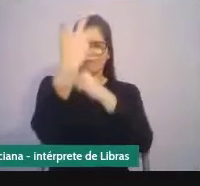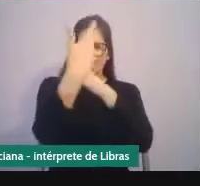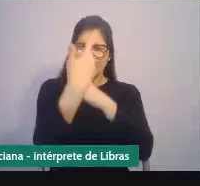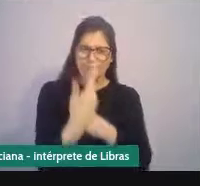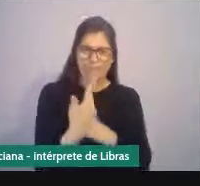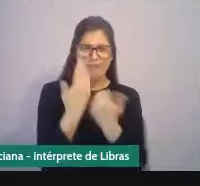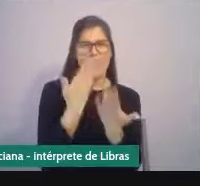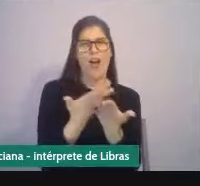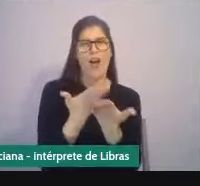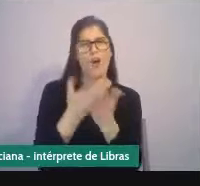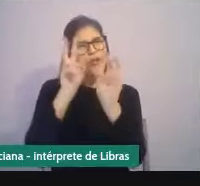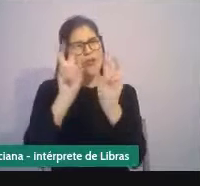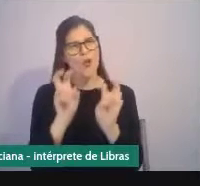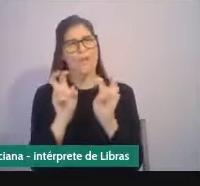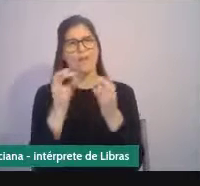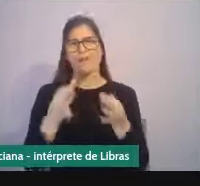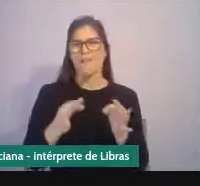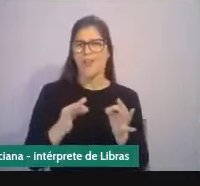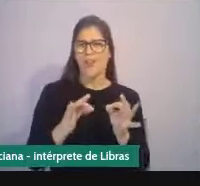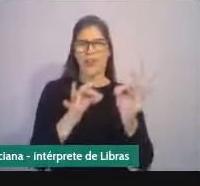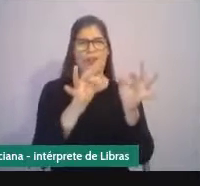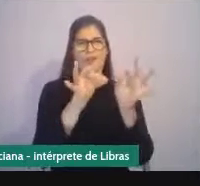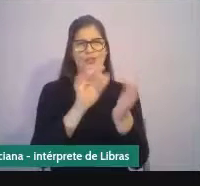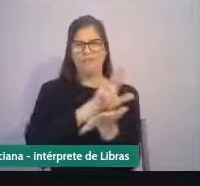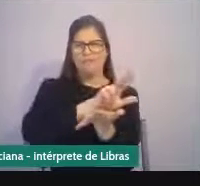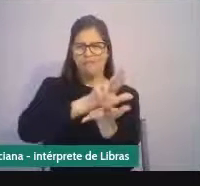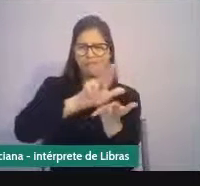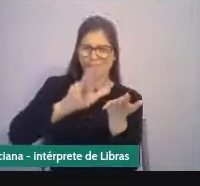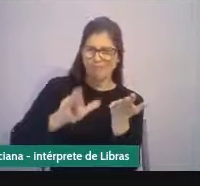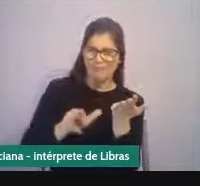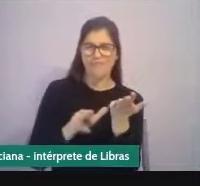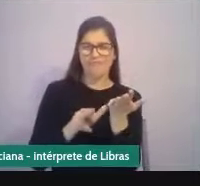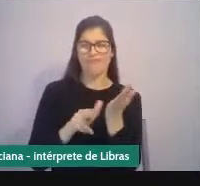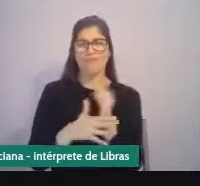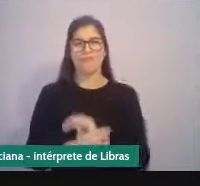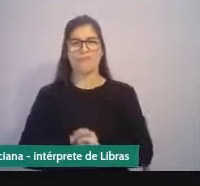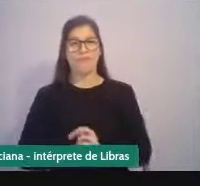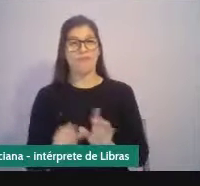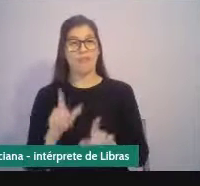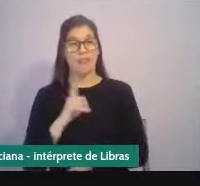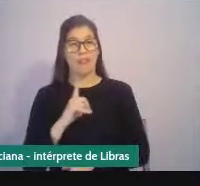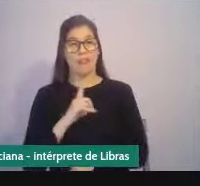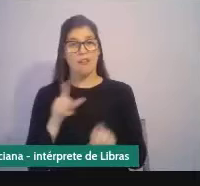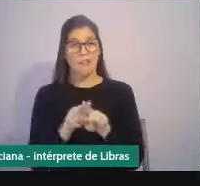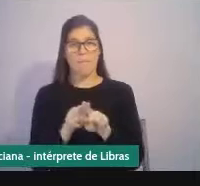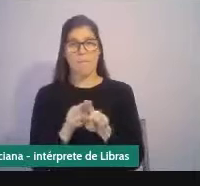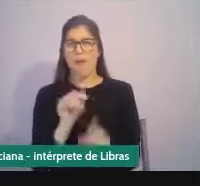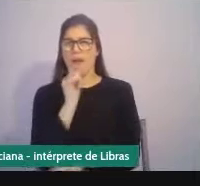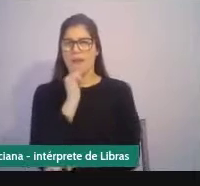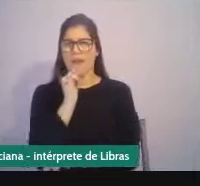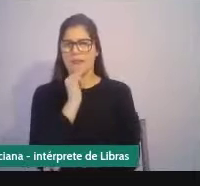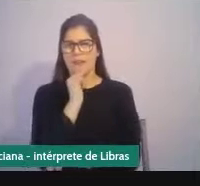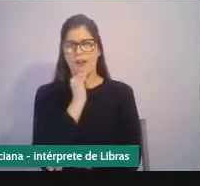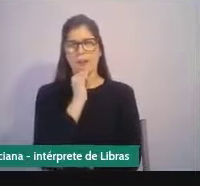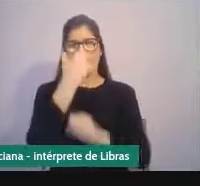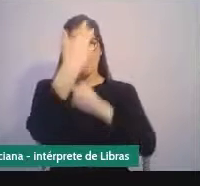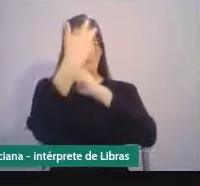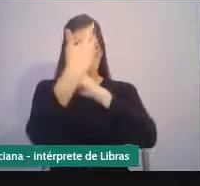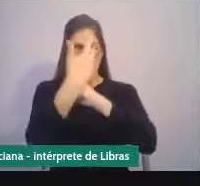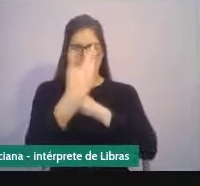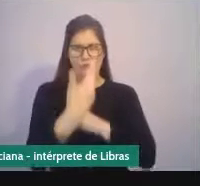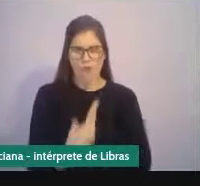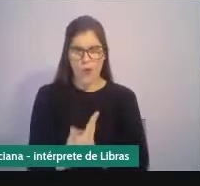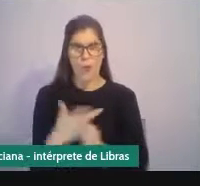eixos tecnológicos, distribuídas por eixos tecnológicos e playlists. Aqui temos alguns exemplos de videoaula gravada